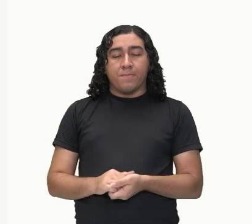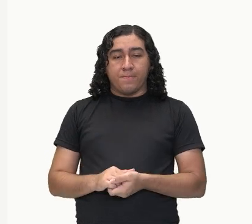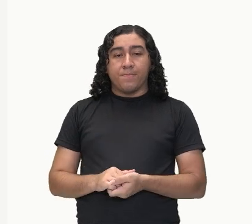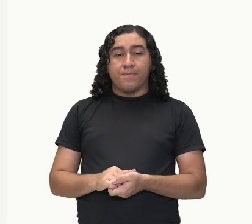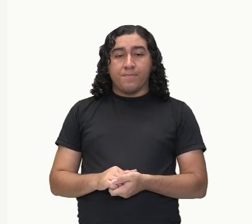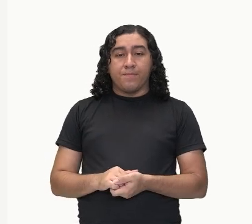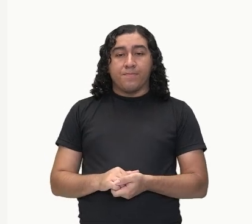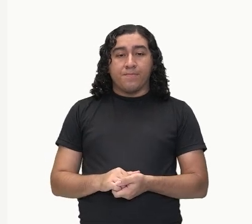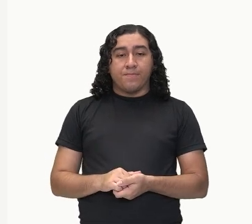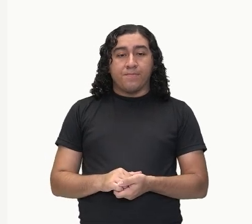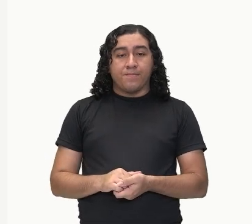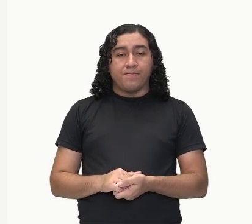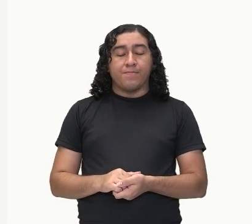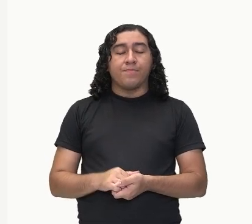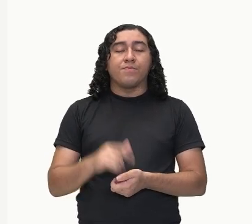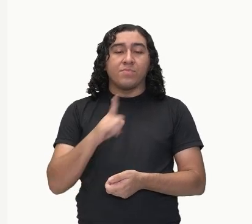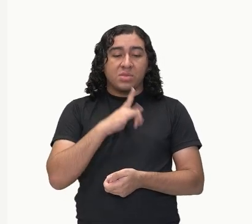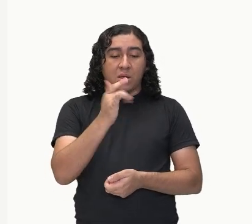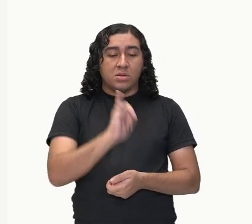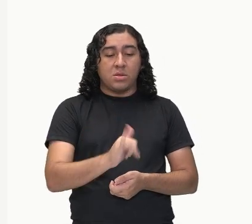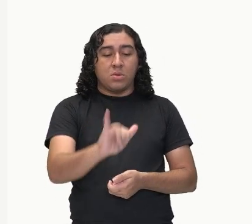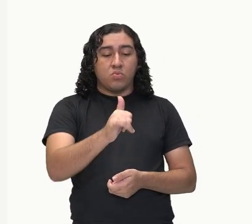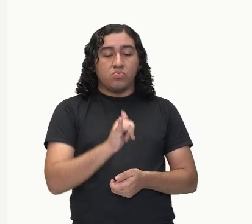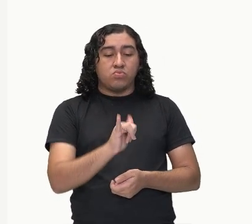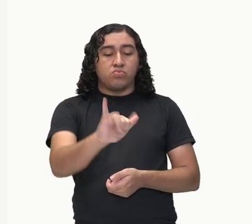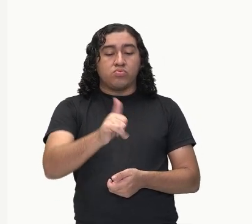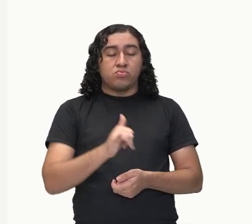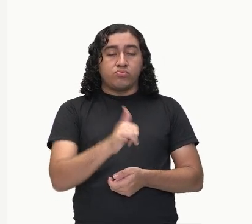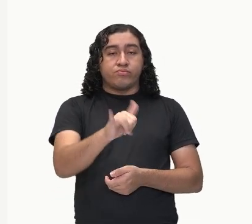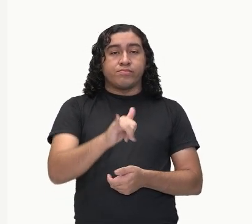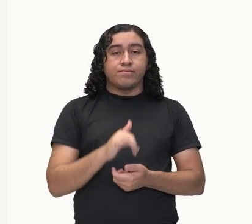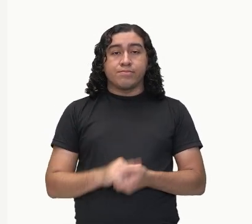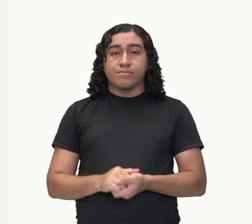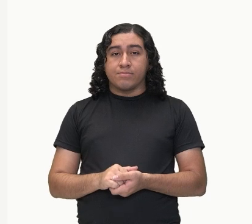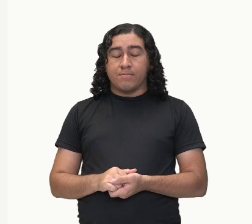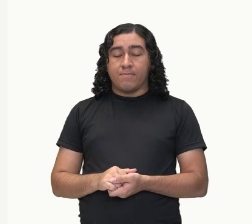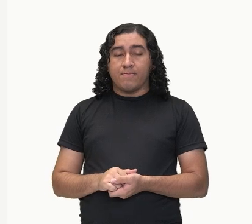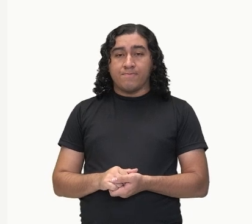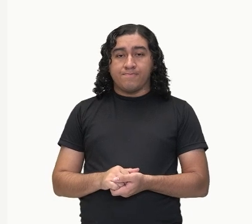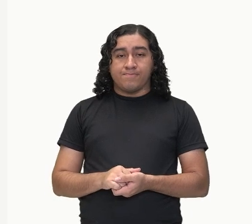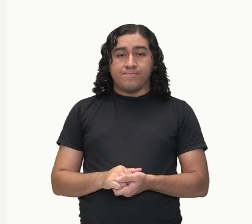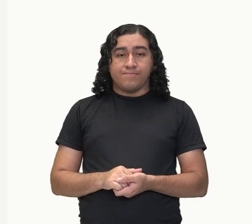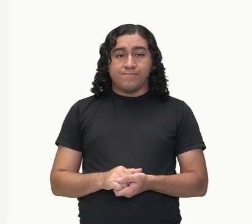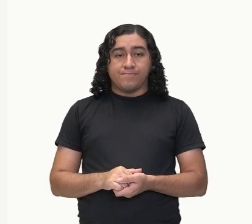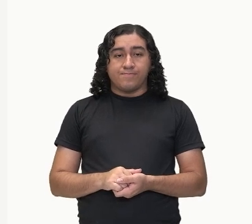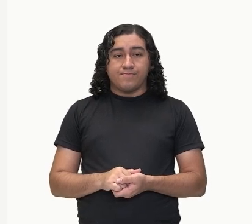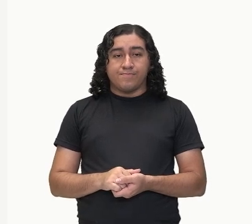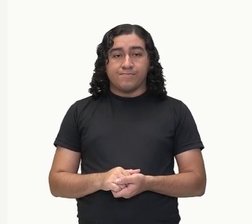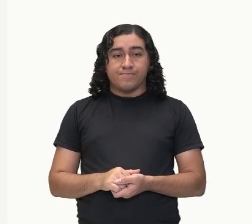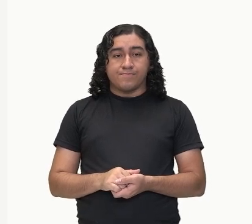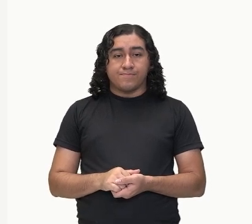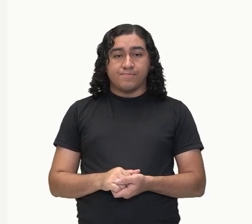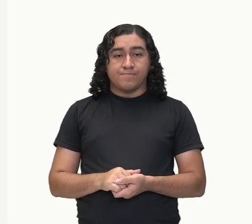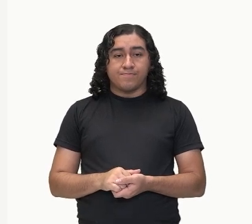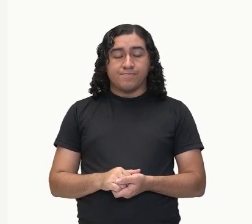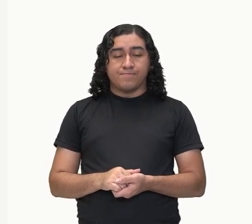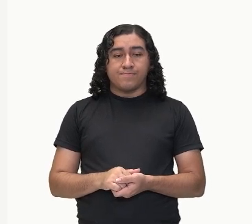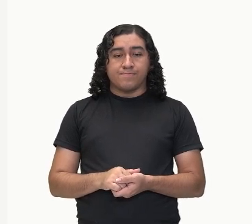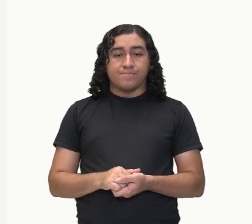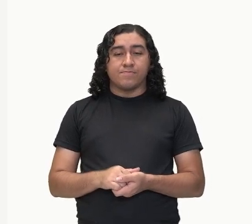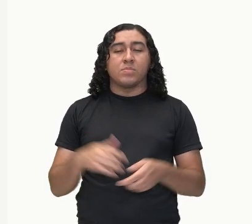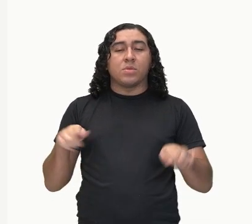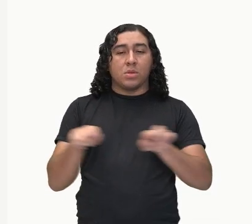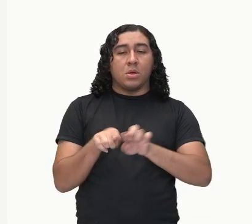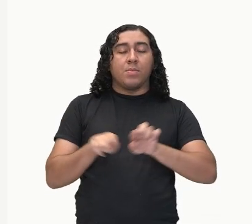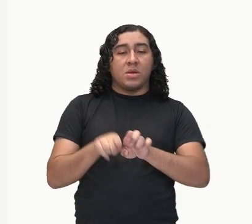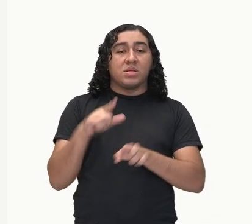energia mecânica é então transformada em eletricidade por um gerador, né? Há uma conversão. Trago aí também a